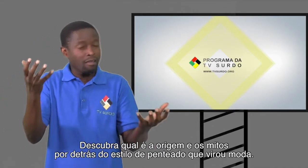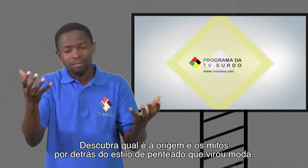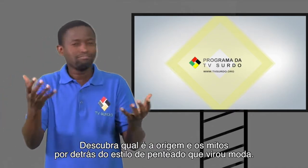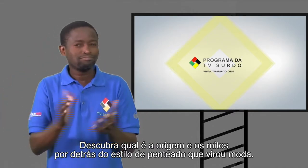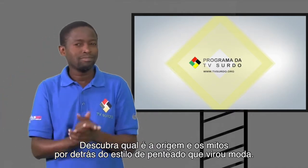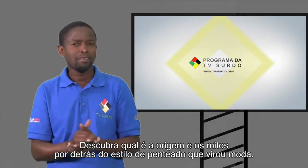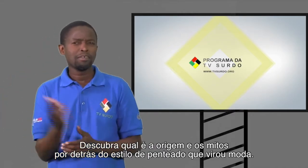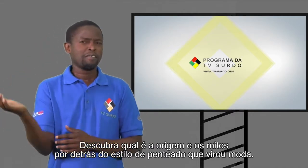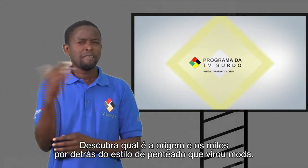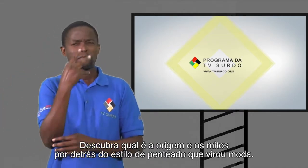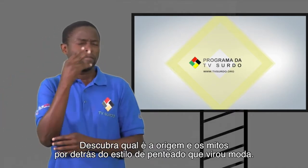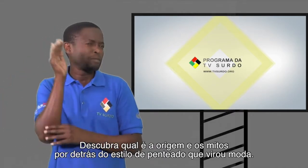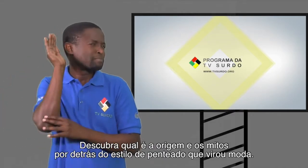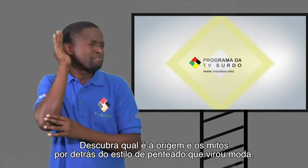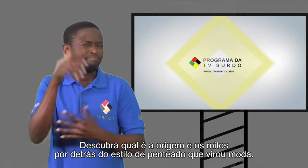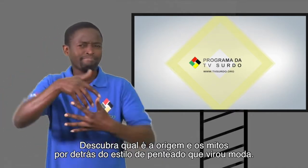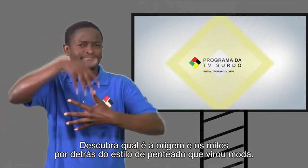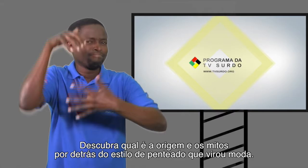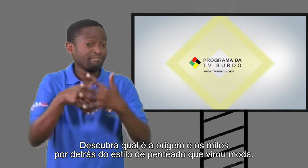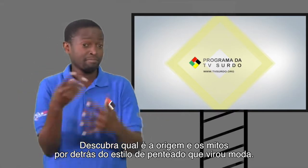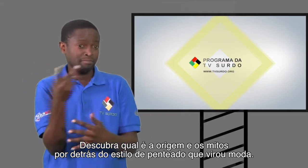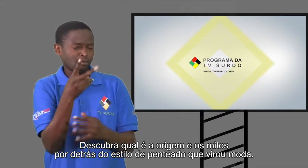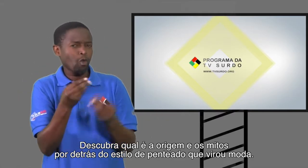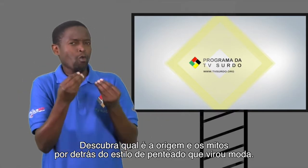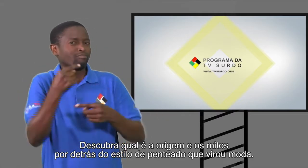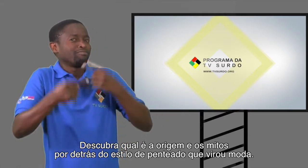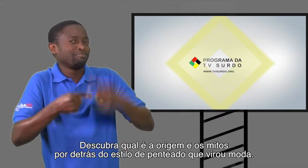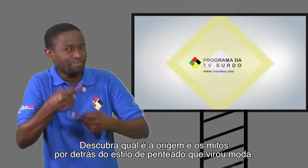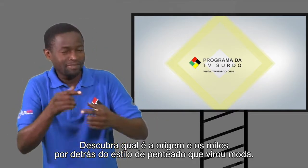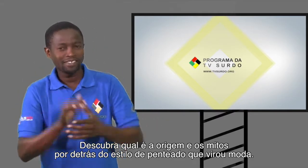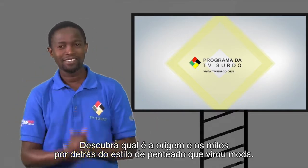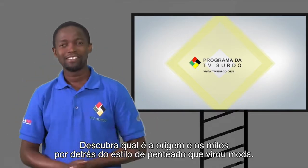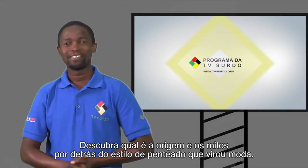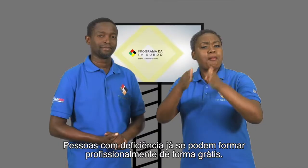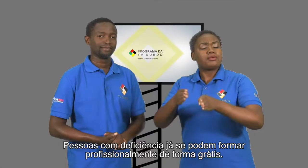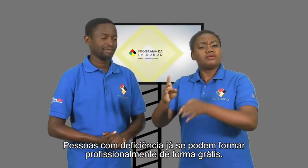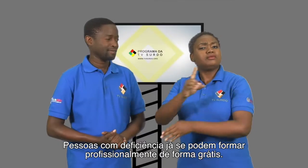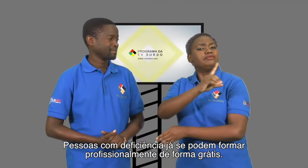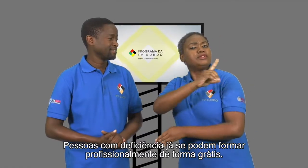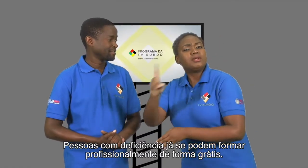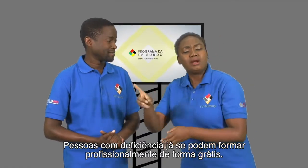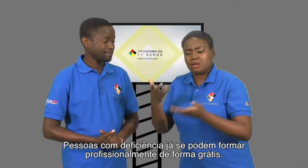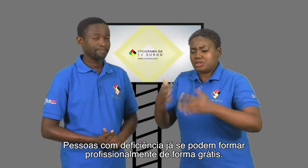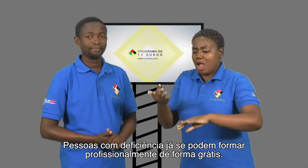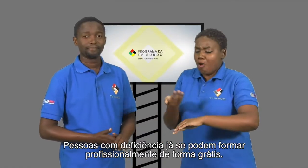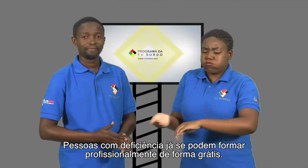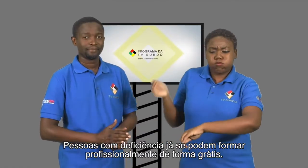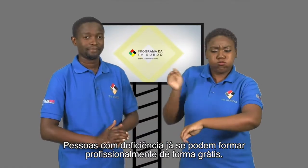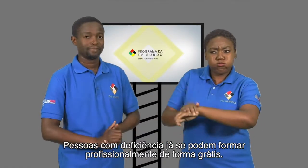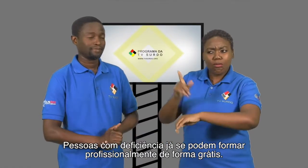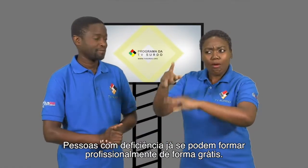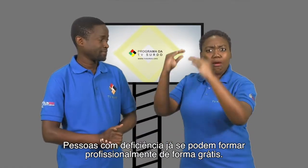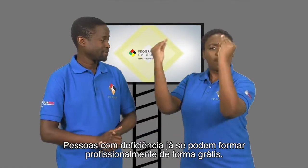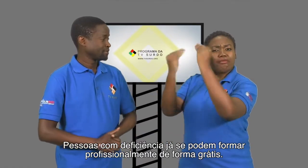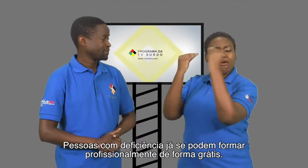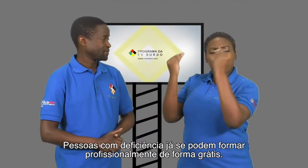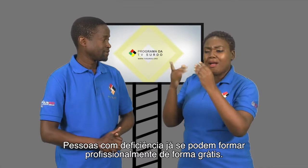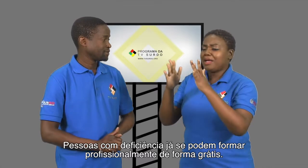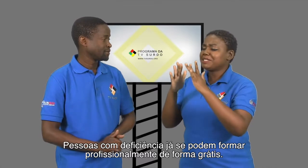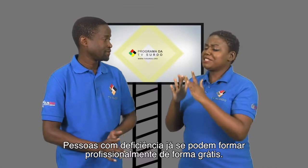qual é a origem e os mitos por detrás do estilo de penteado que virou moda. Pessoas com deficiência já se podem